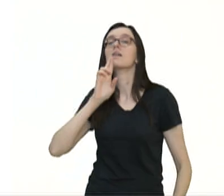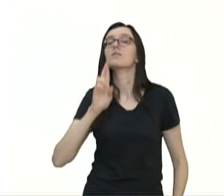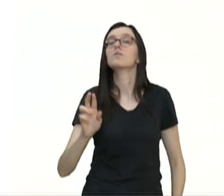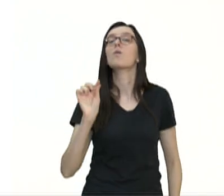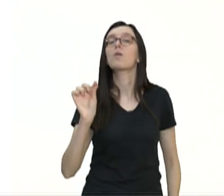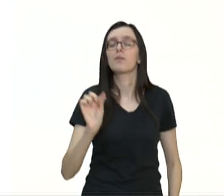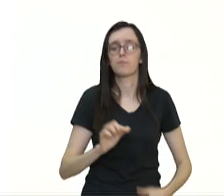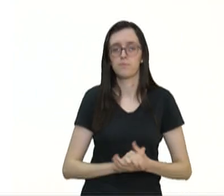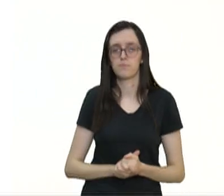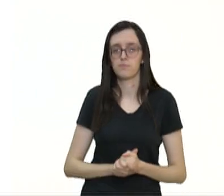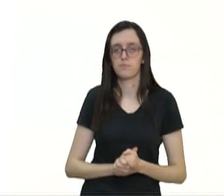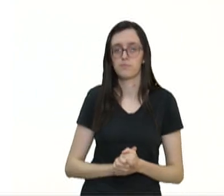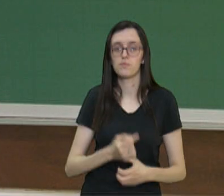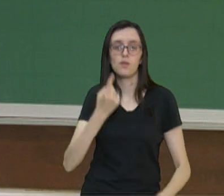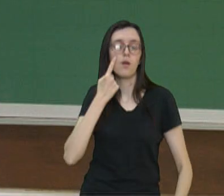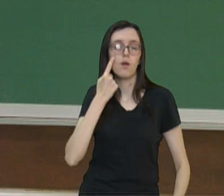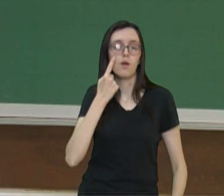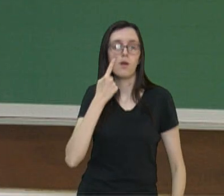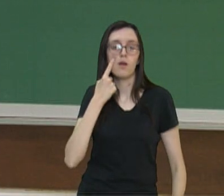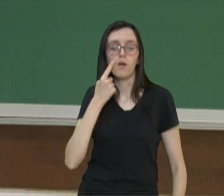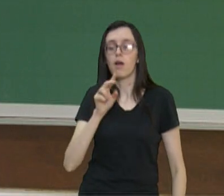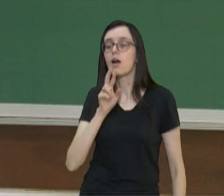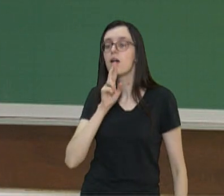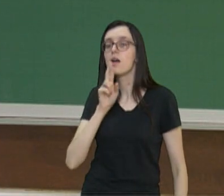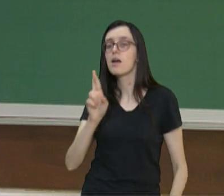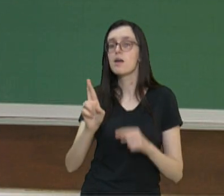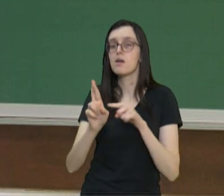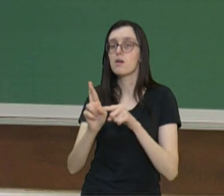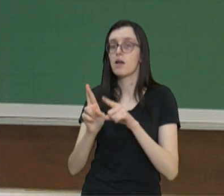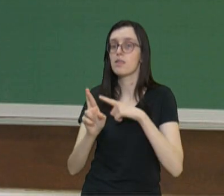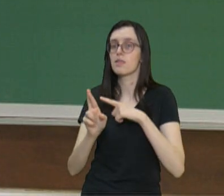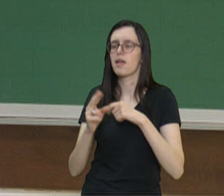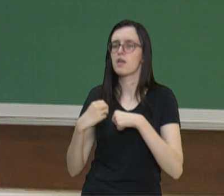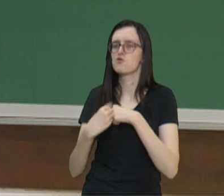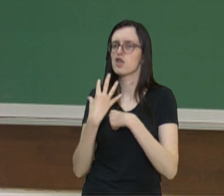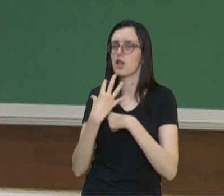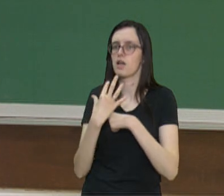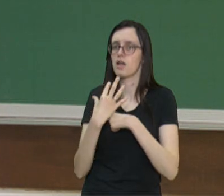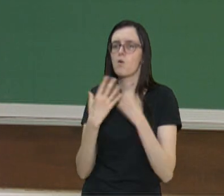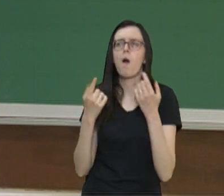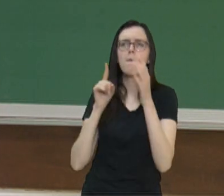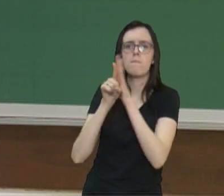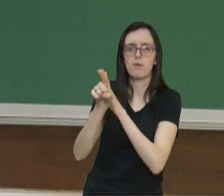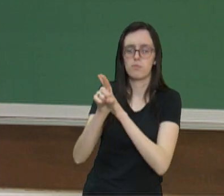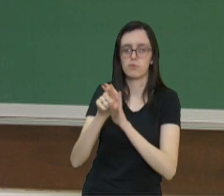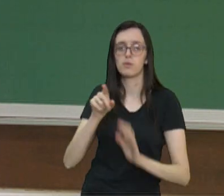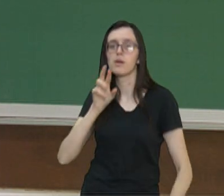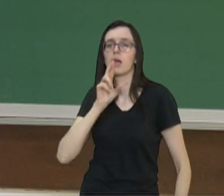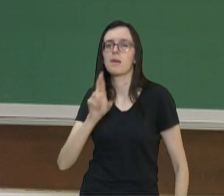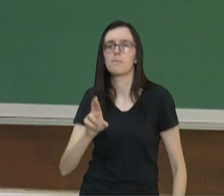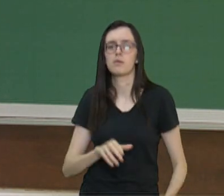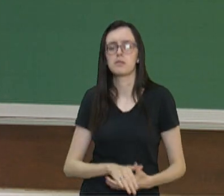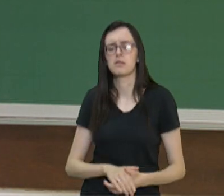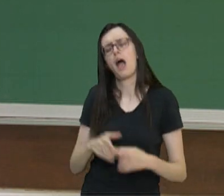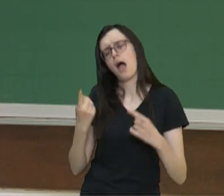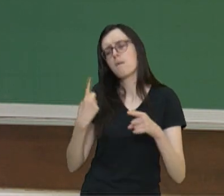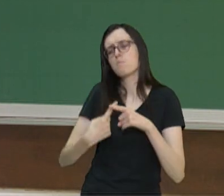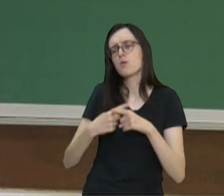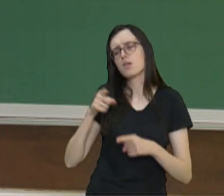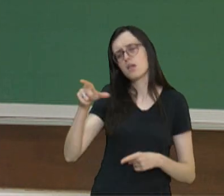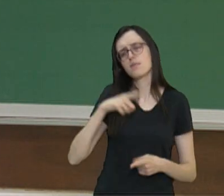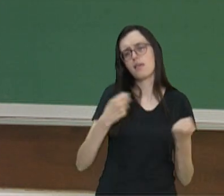a new car. Olha ali, ó, na minha resposta eu já tenho a dica da minha pergunta. Eu usei porque ele